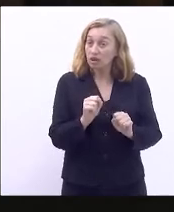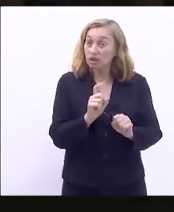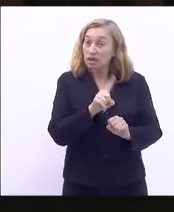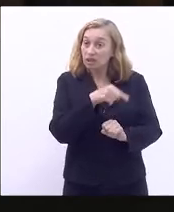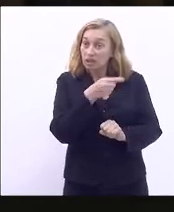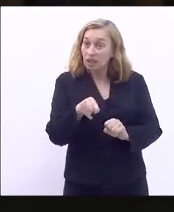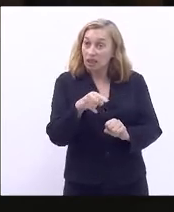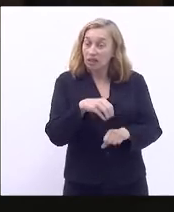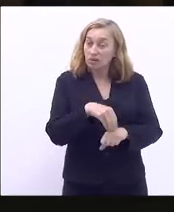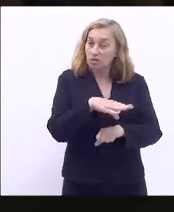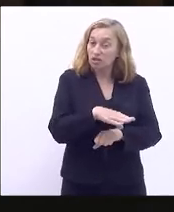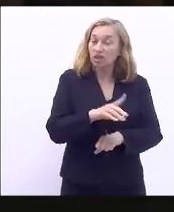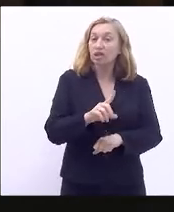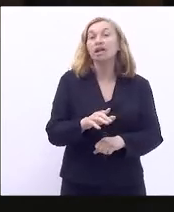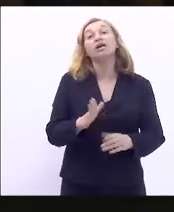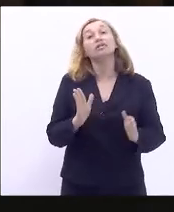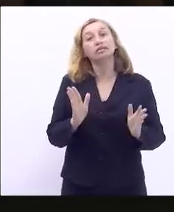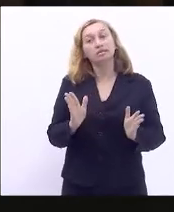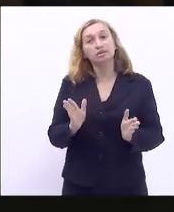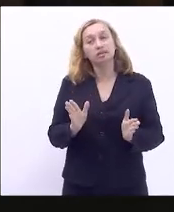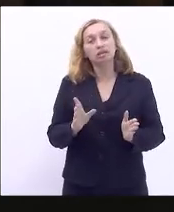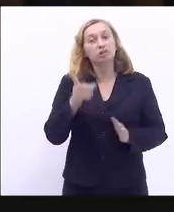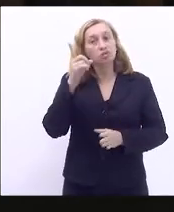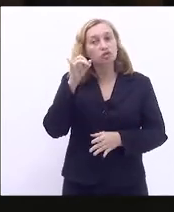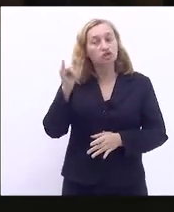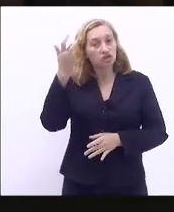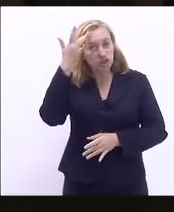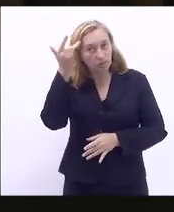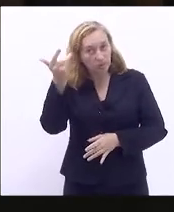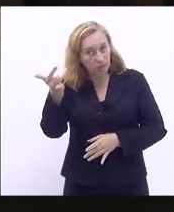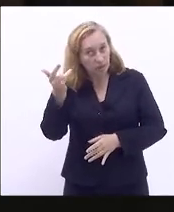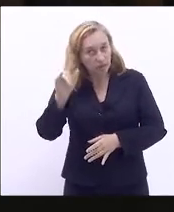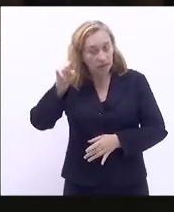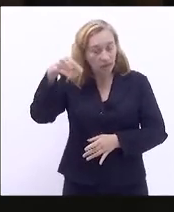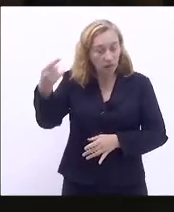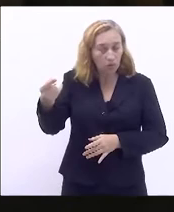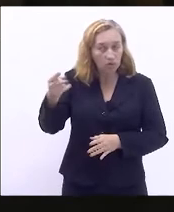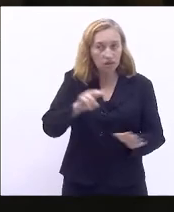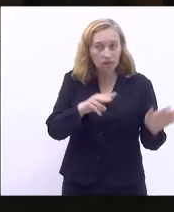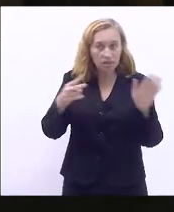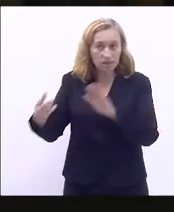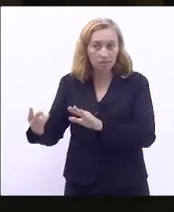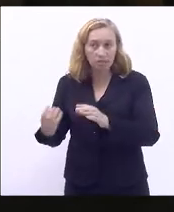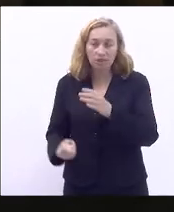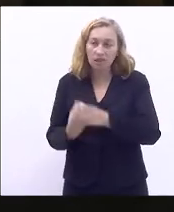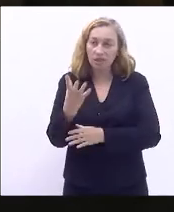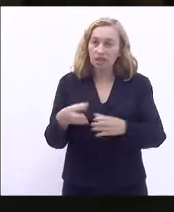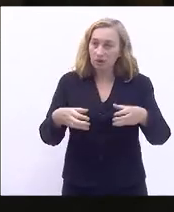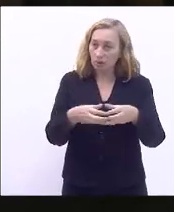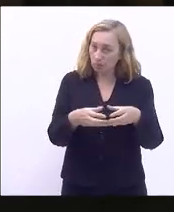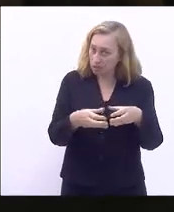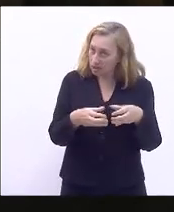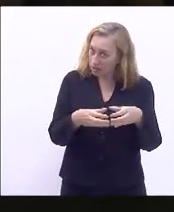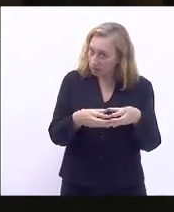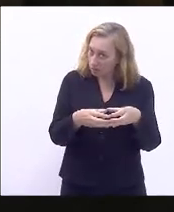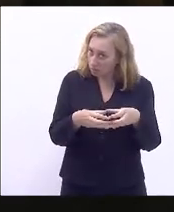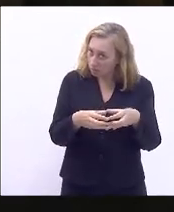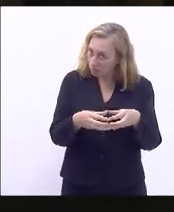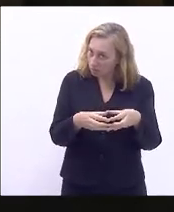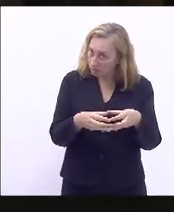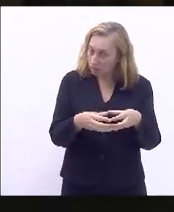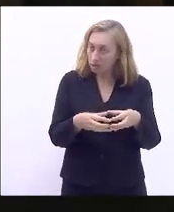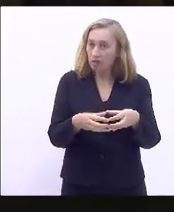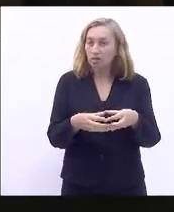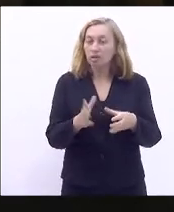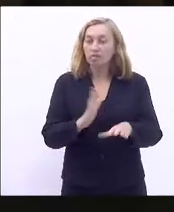destaques. E aí, no dia de amanhã, na próxima semana, que se forme a comissão, mais a comissão do meio